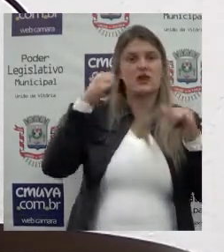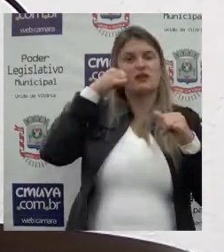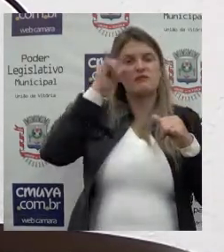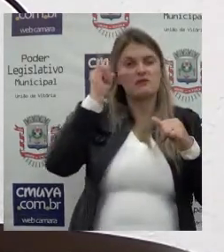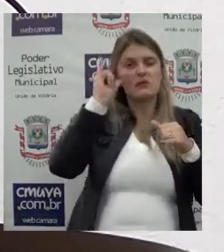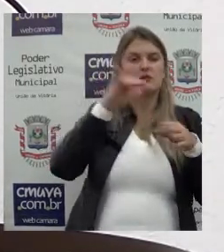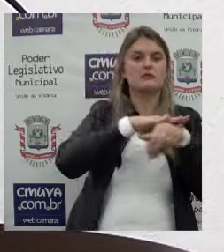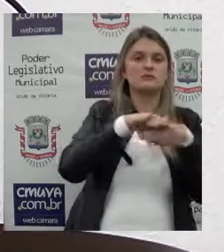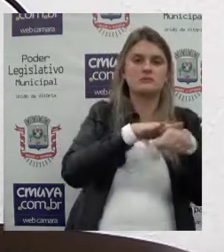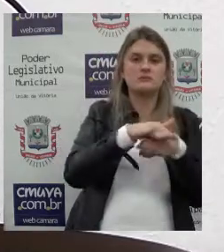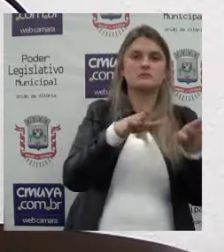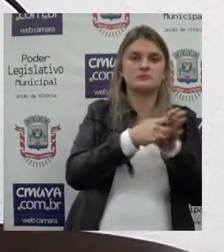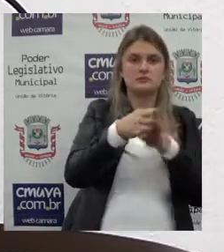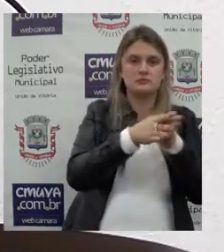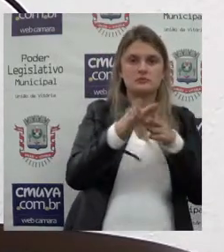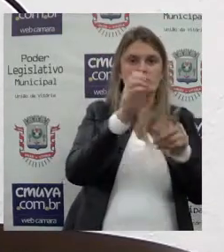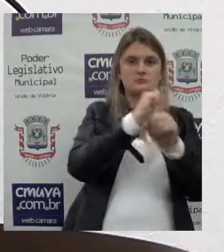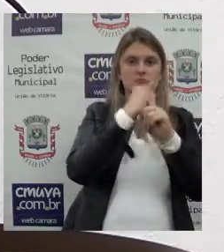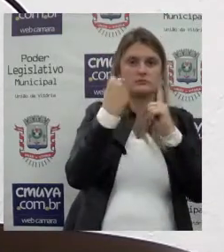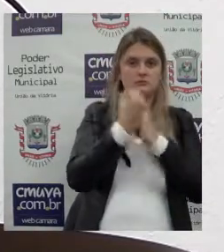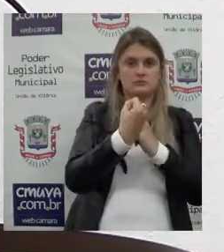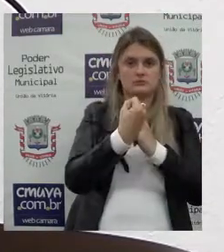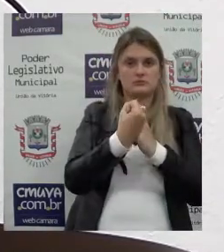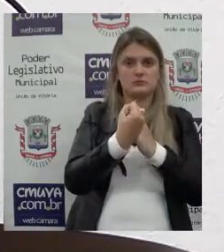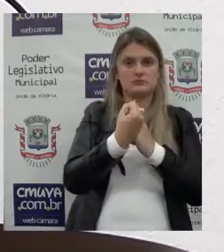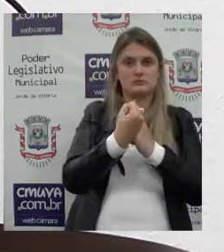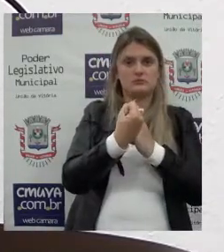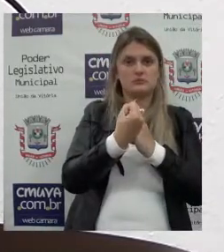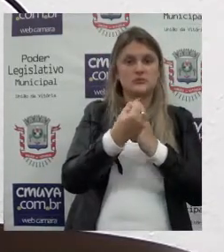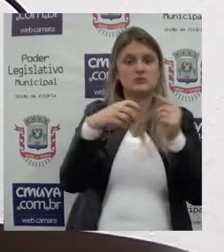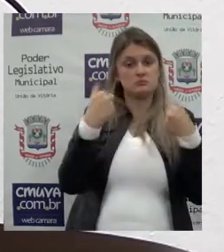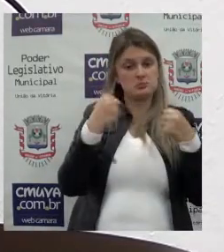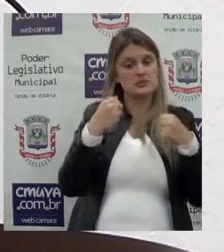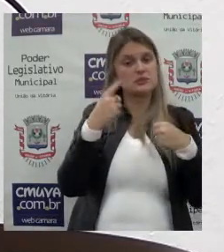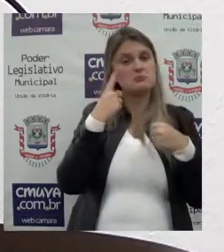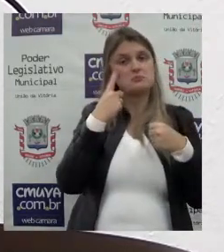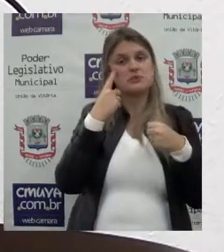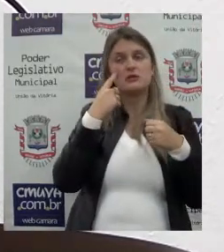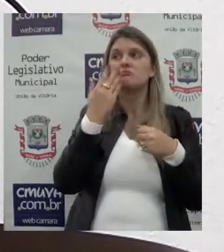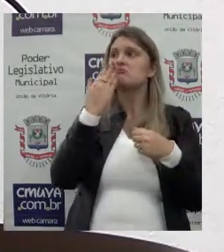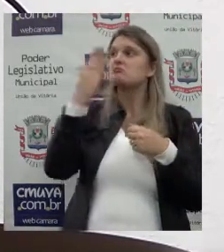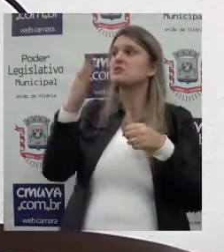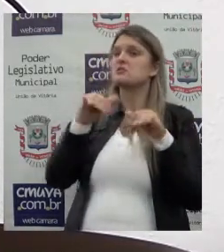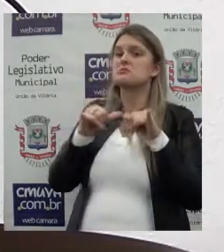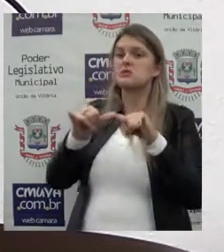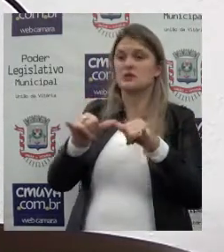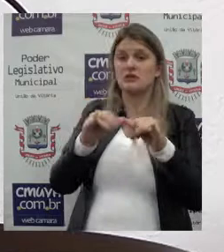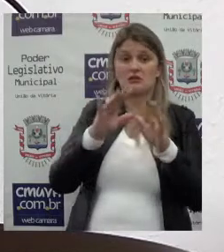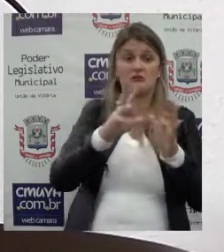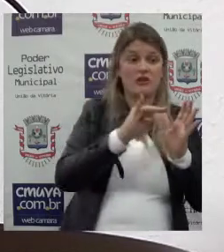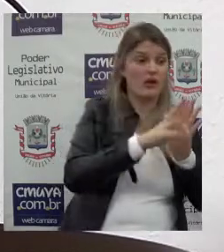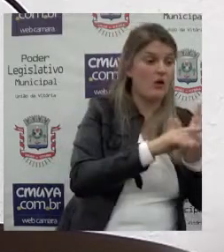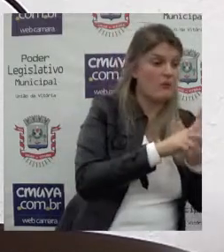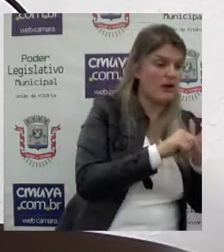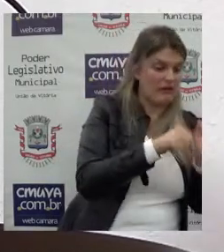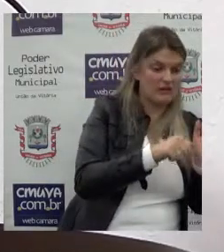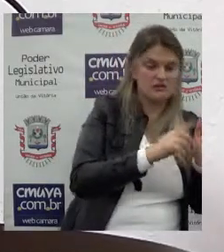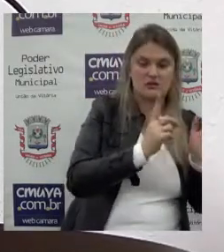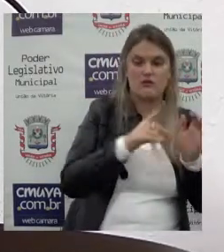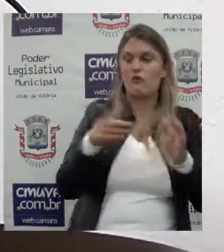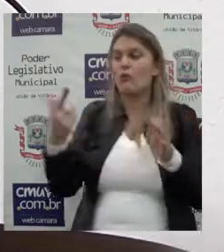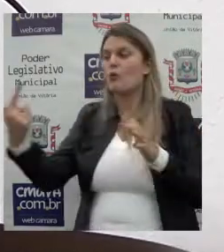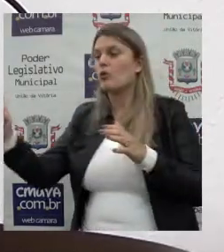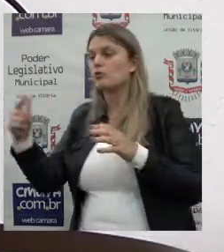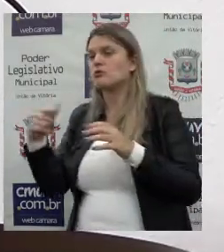resolve mais, nós temos que prevenir essencialmente. E não é a polícia que tem que prevenir sozinho. Nós podemos ficar lá no ponto, parado na frente do mercado, não vão roubar, mas vão